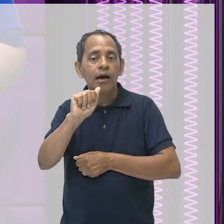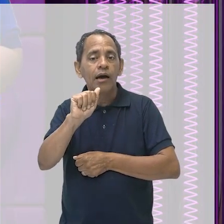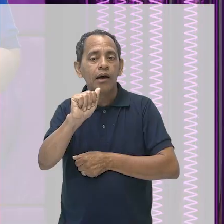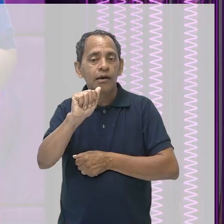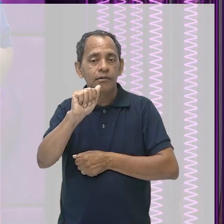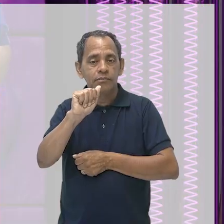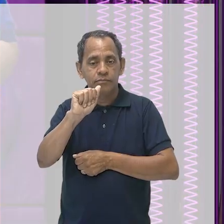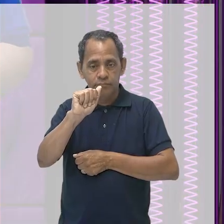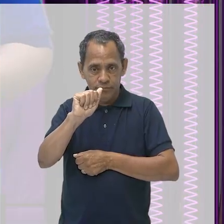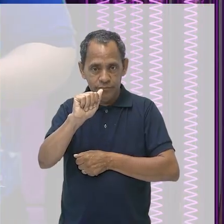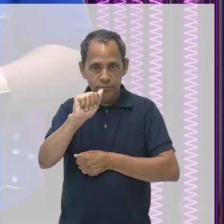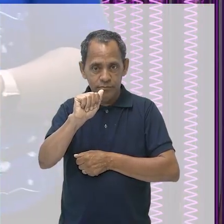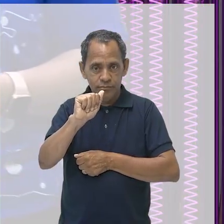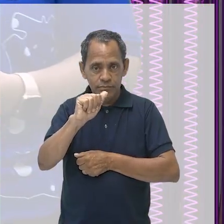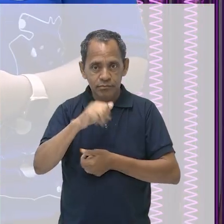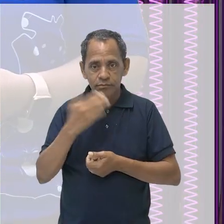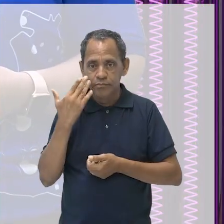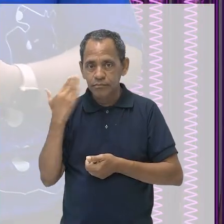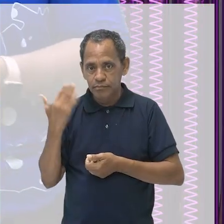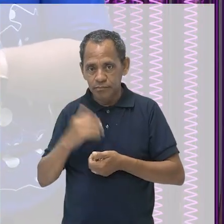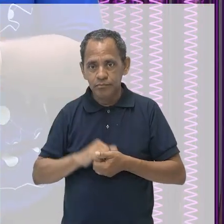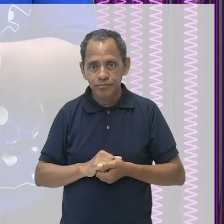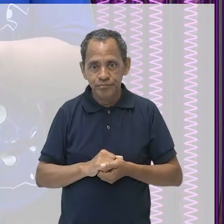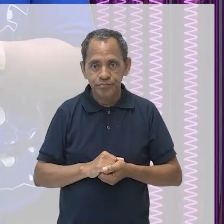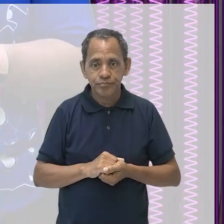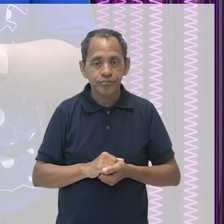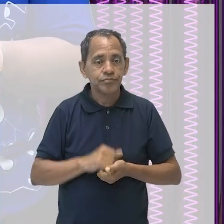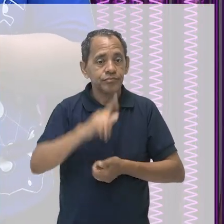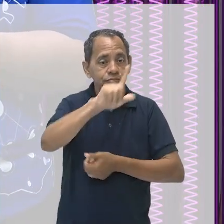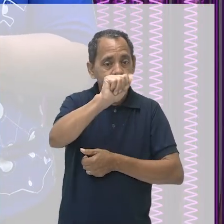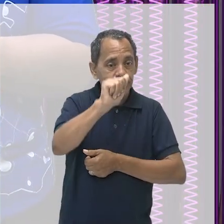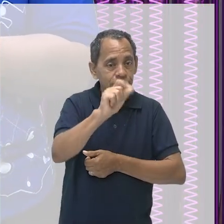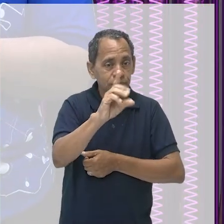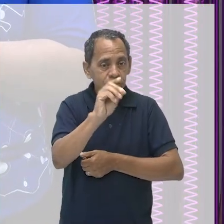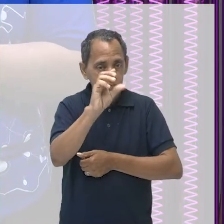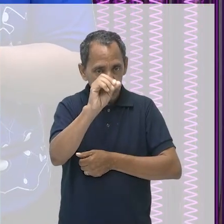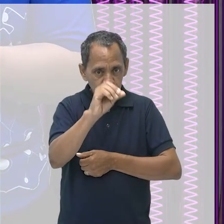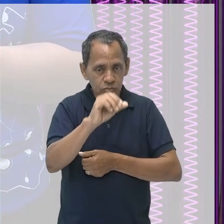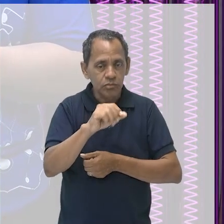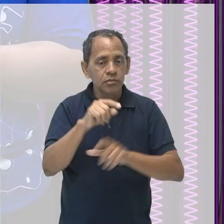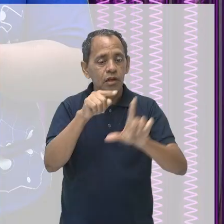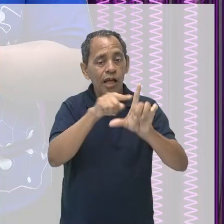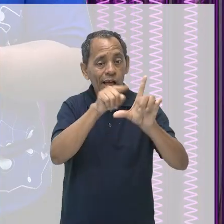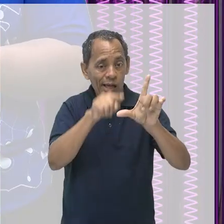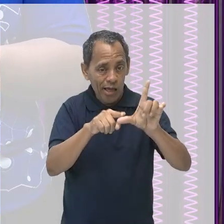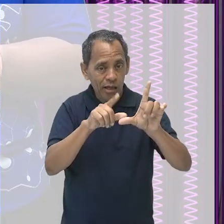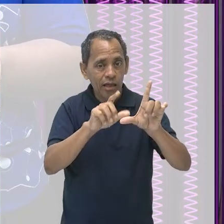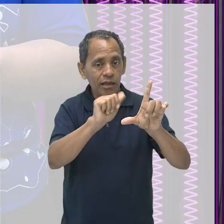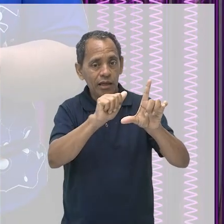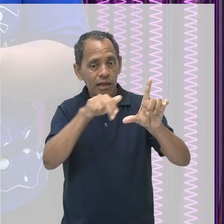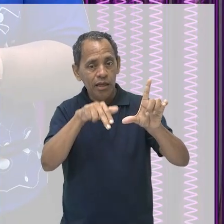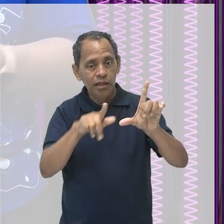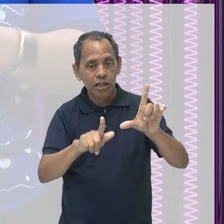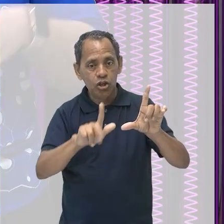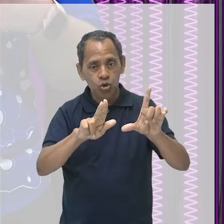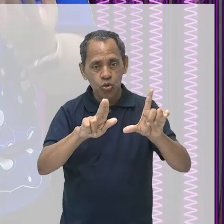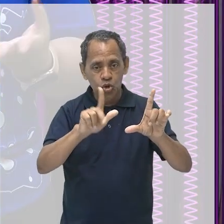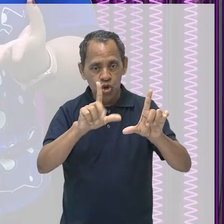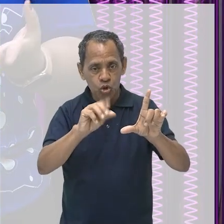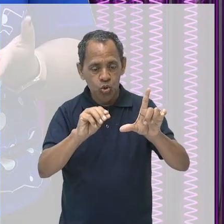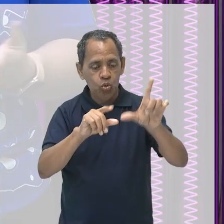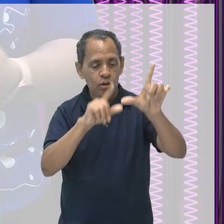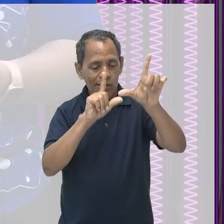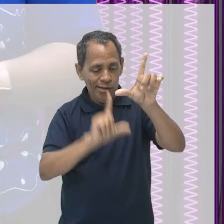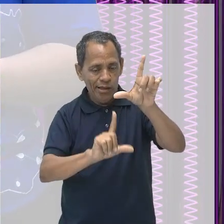é o LAL, que é esse caso aqui, lado, ângulo, lado, certo? É o terceiro caso. E o